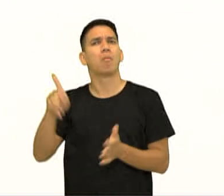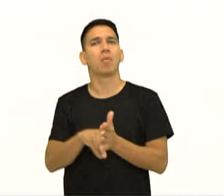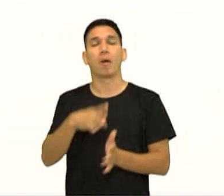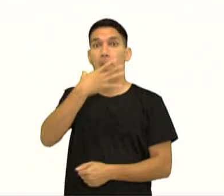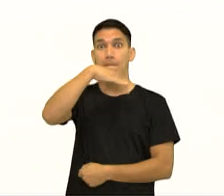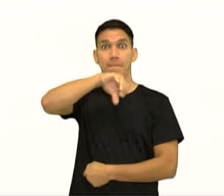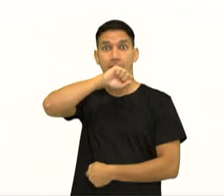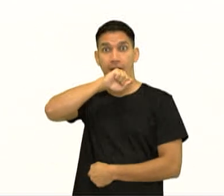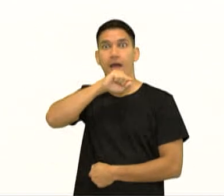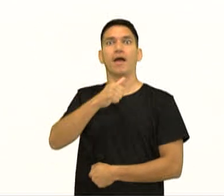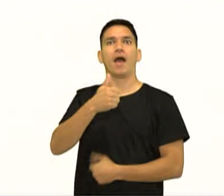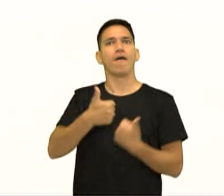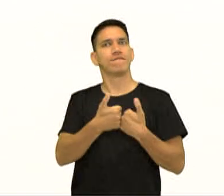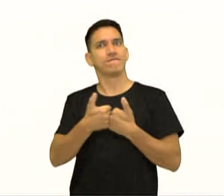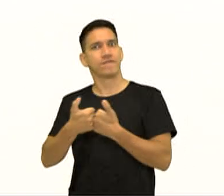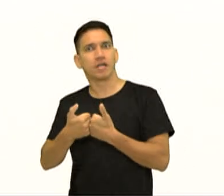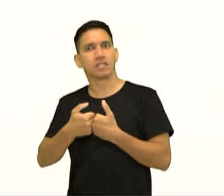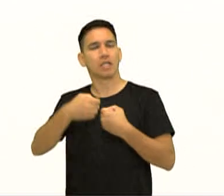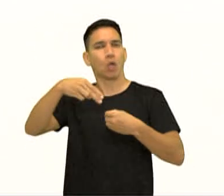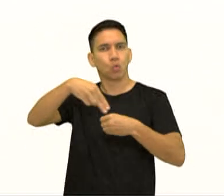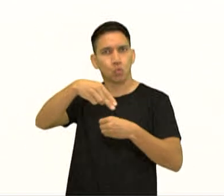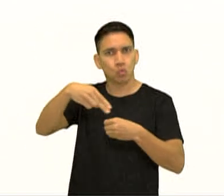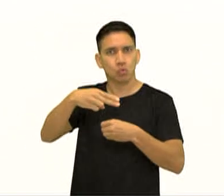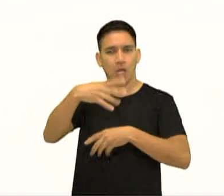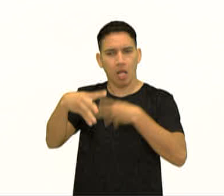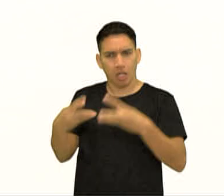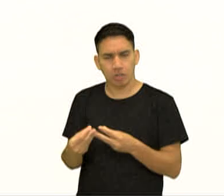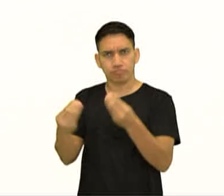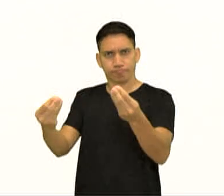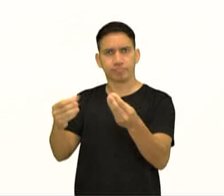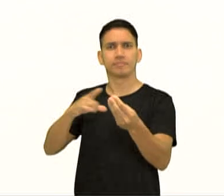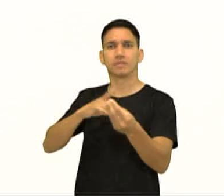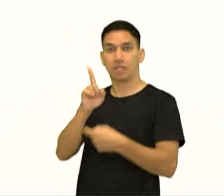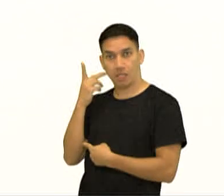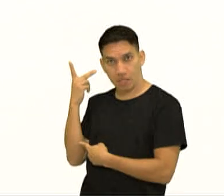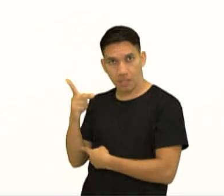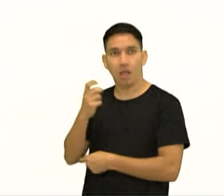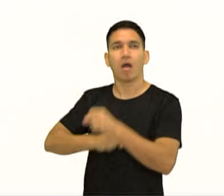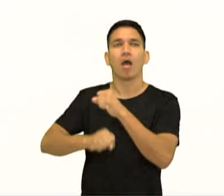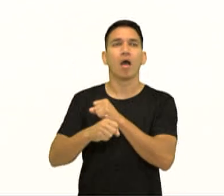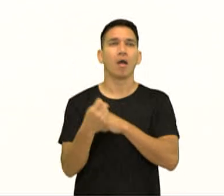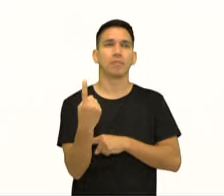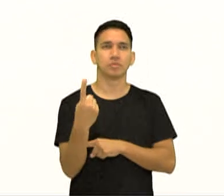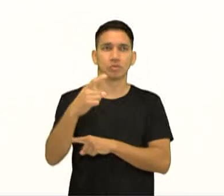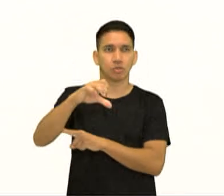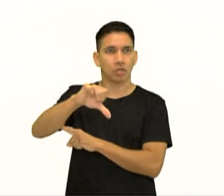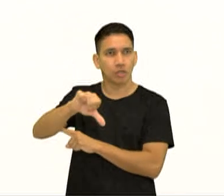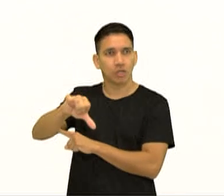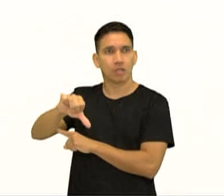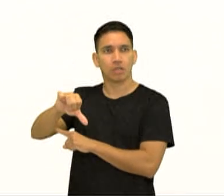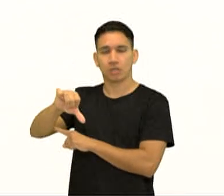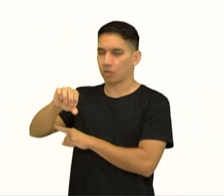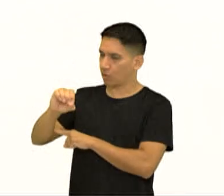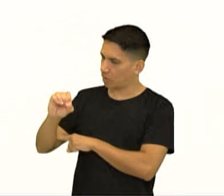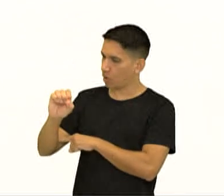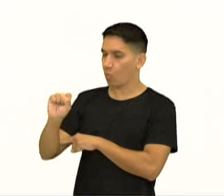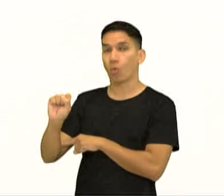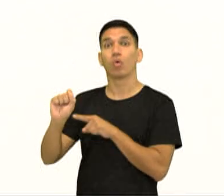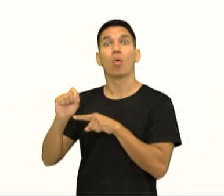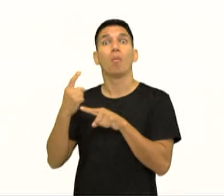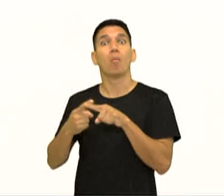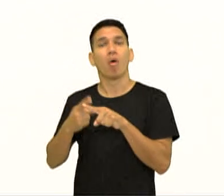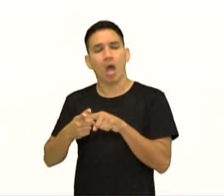nuclear. Foi premiado com o Nobel de Química em 1908 por suas investigações sobre a desintegração dos